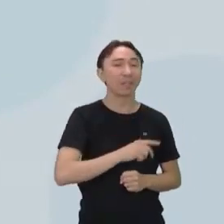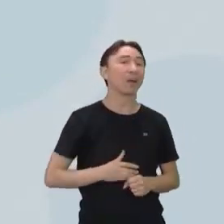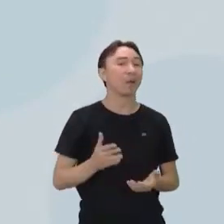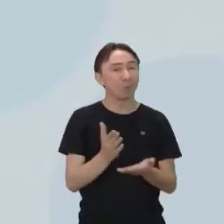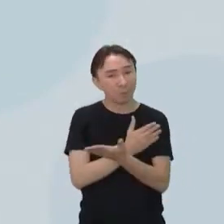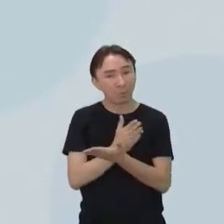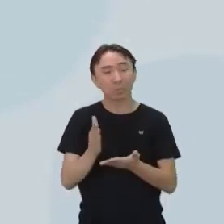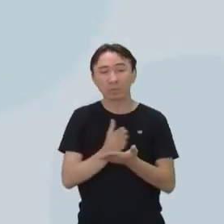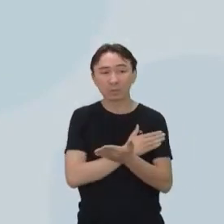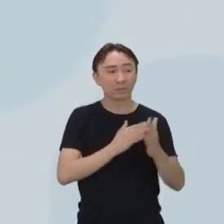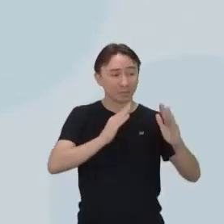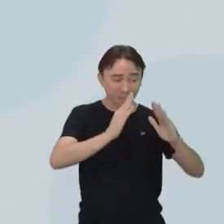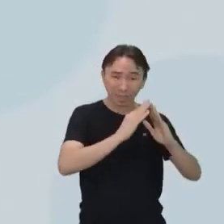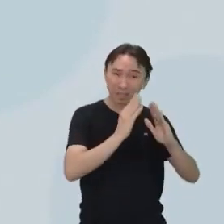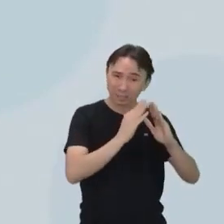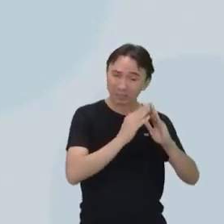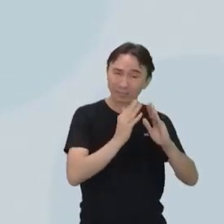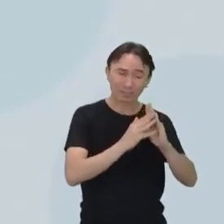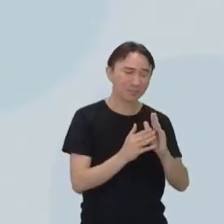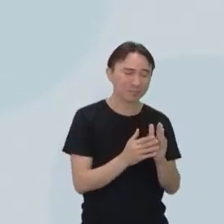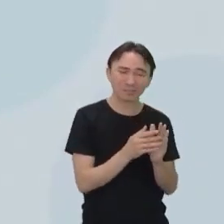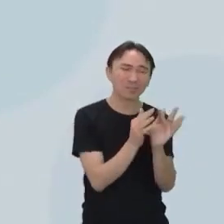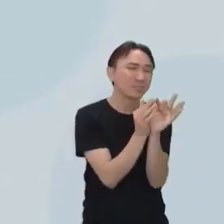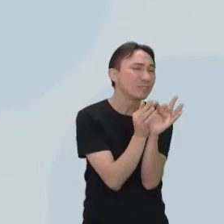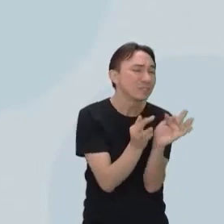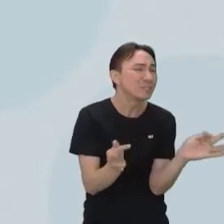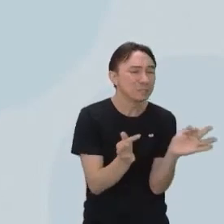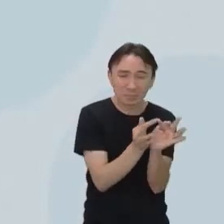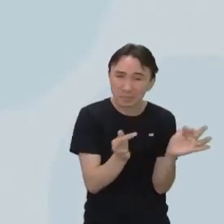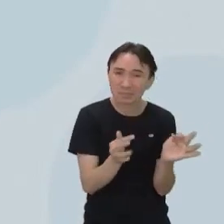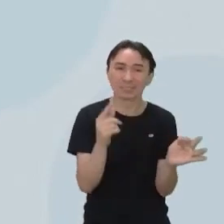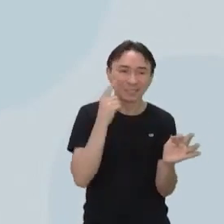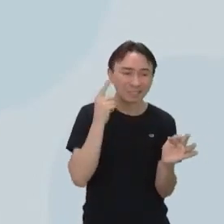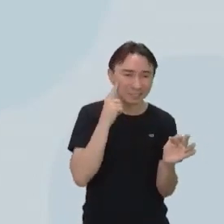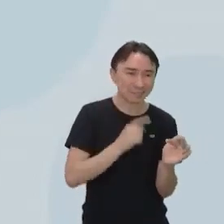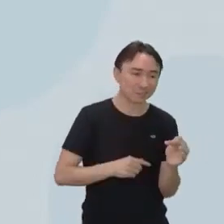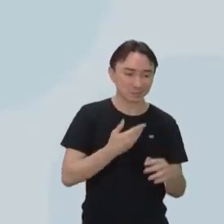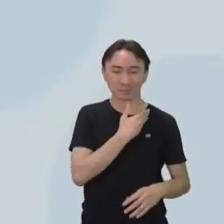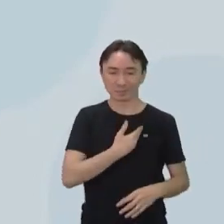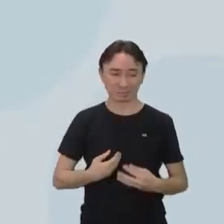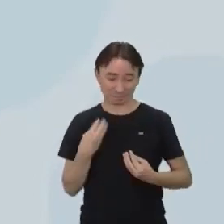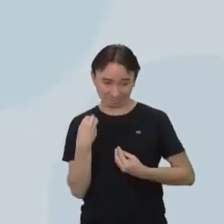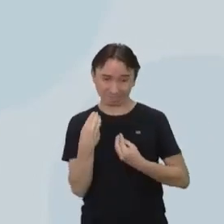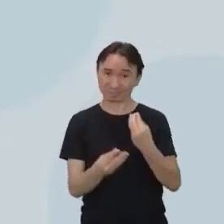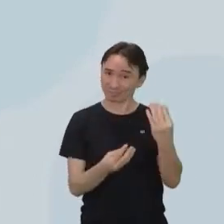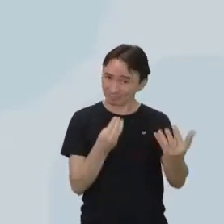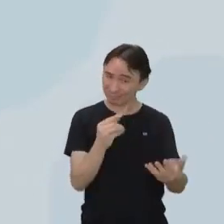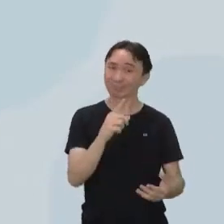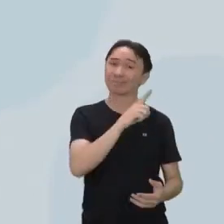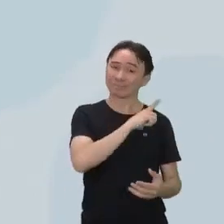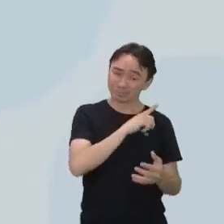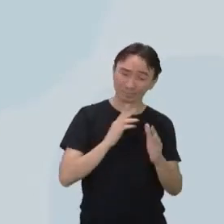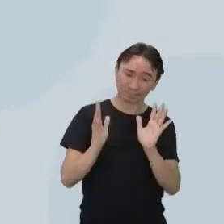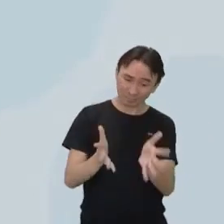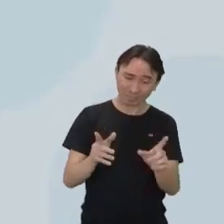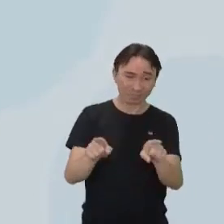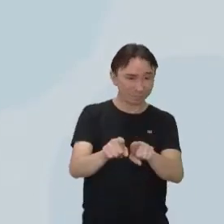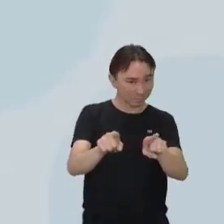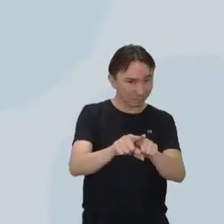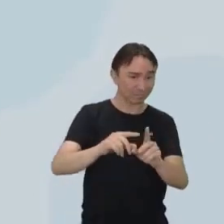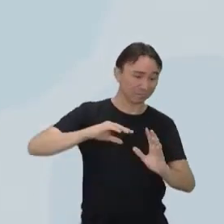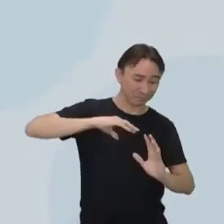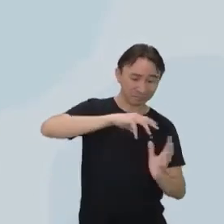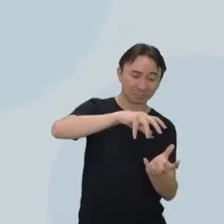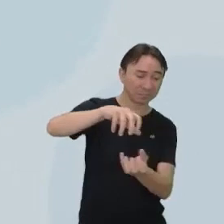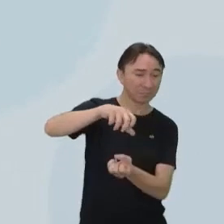aí, com instalações de itens que correspondem à ideia de sustentabilidade.